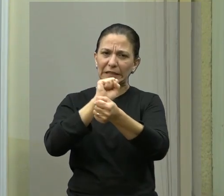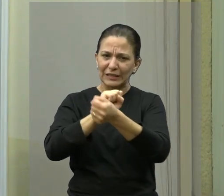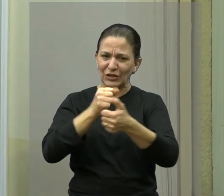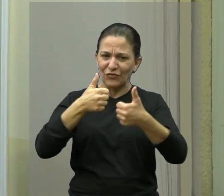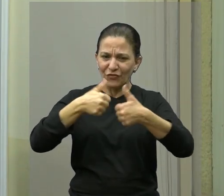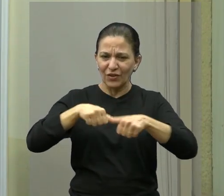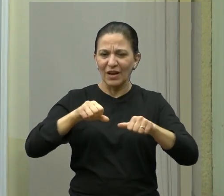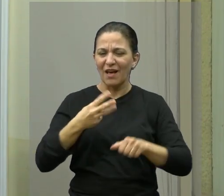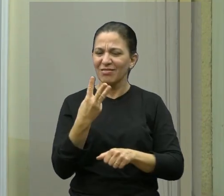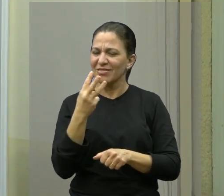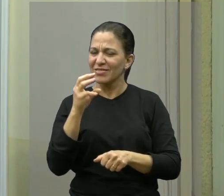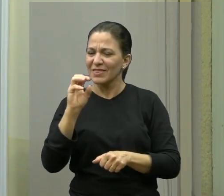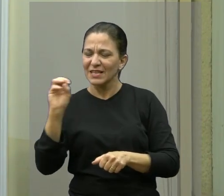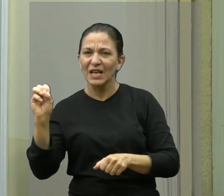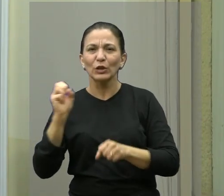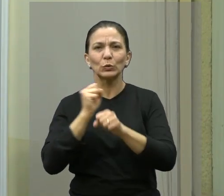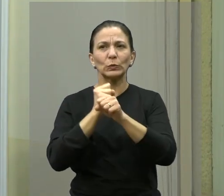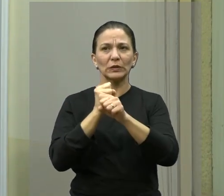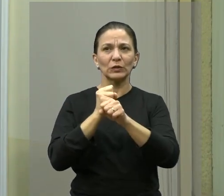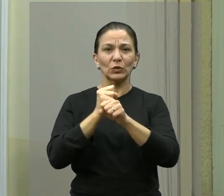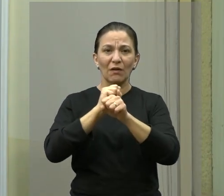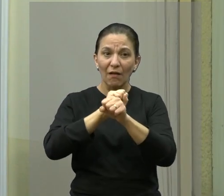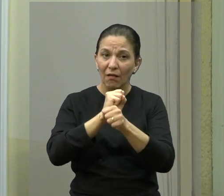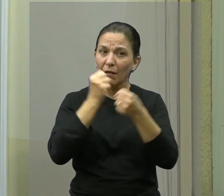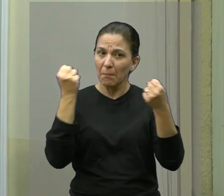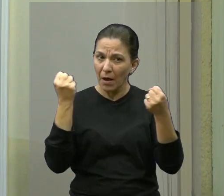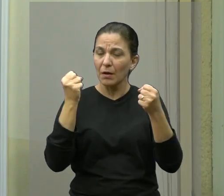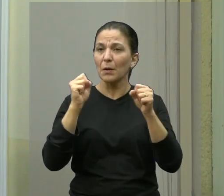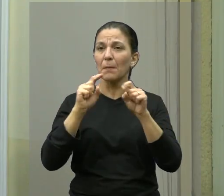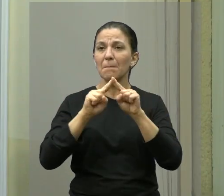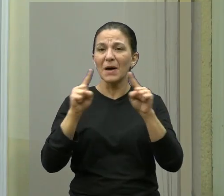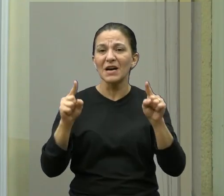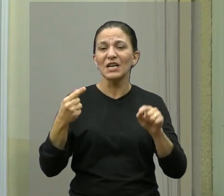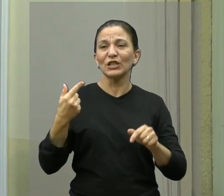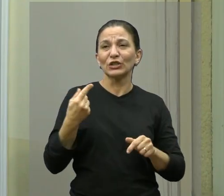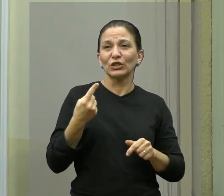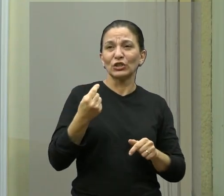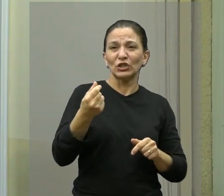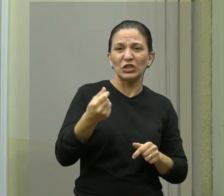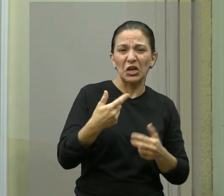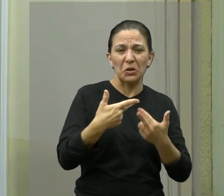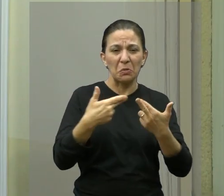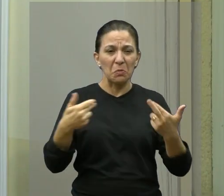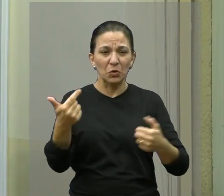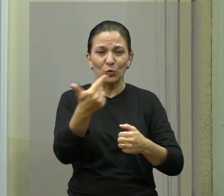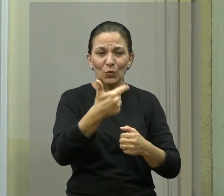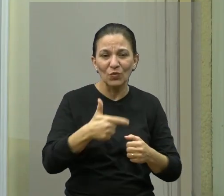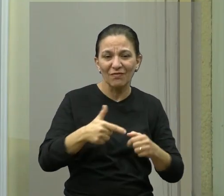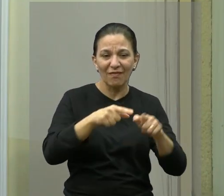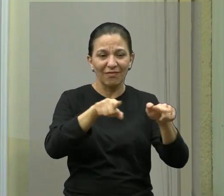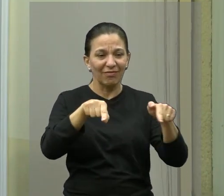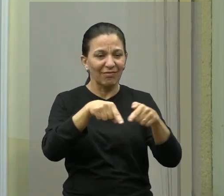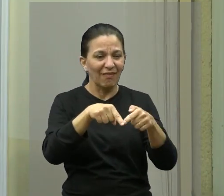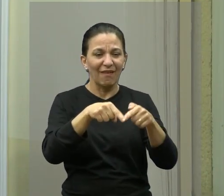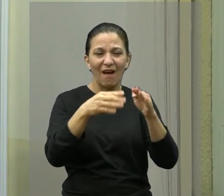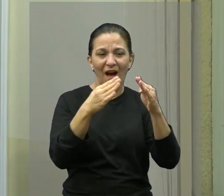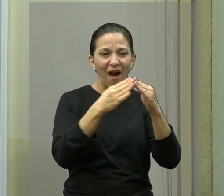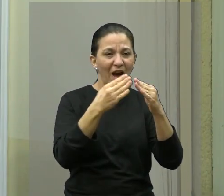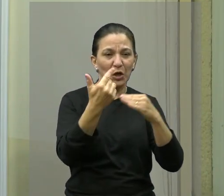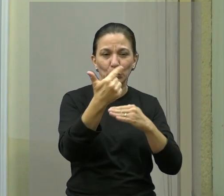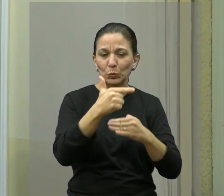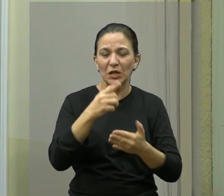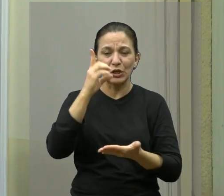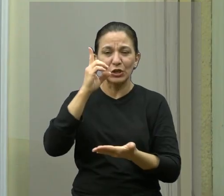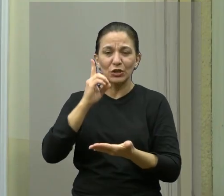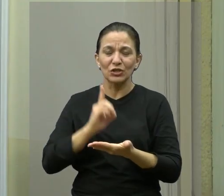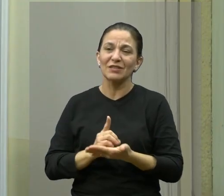por mais de 300 anos? Libertam, sim, mas sem dinheiro, sem pertences, sem terra, sem dignidade.